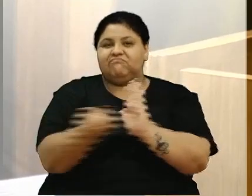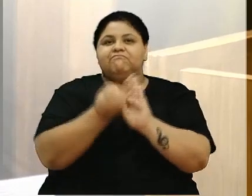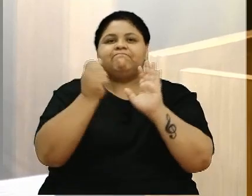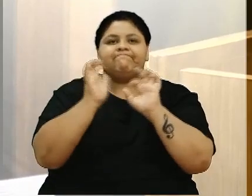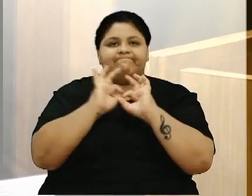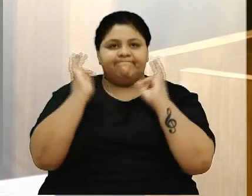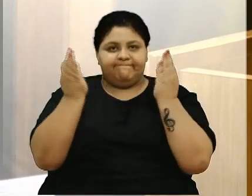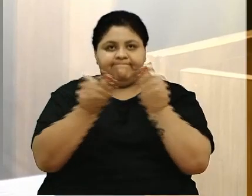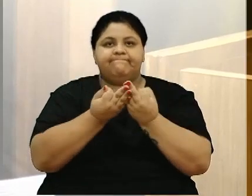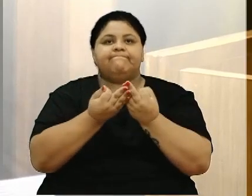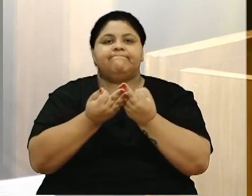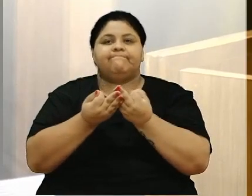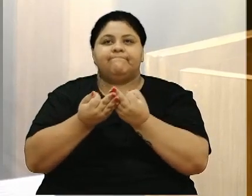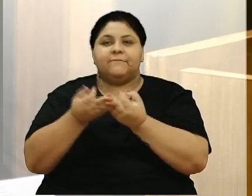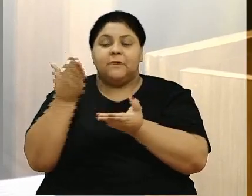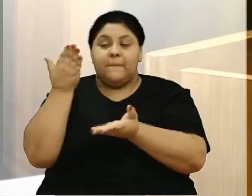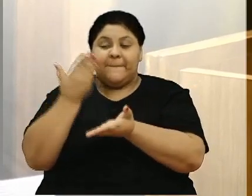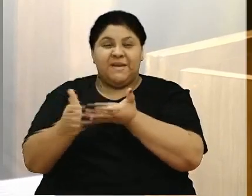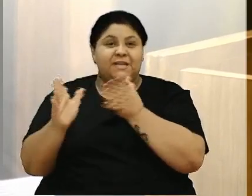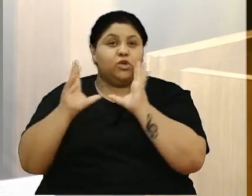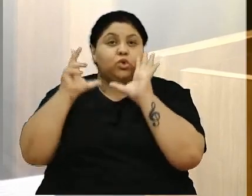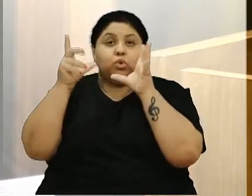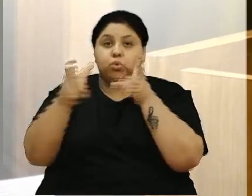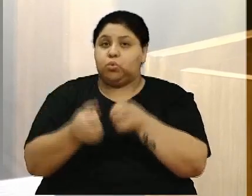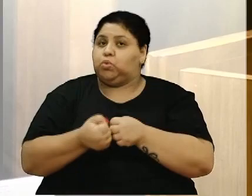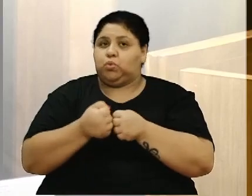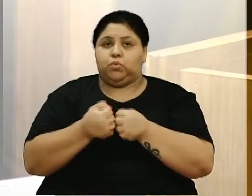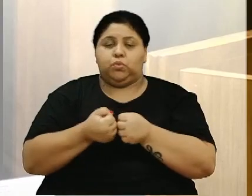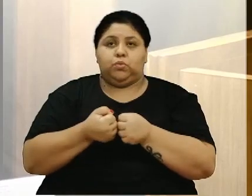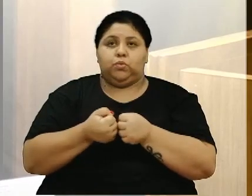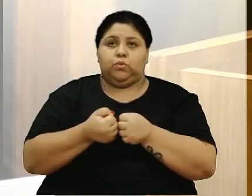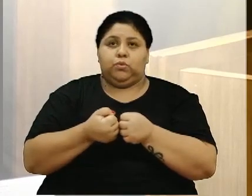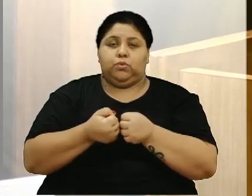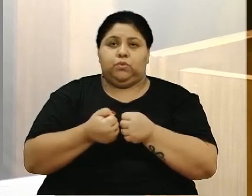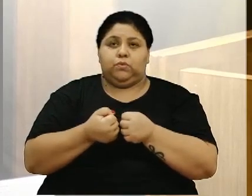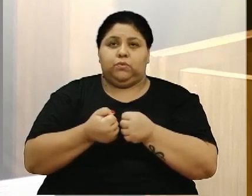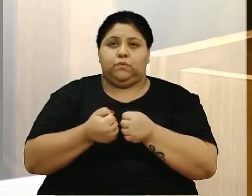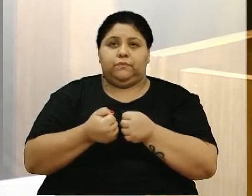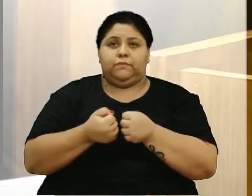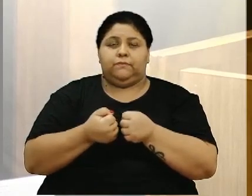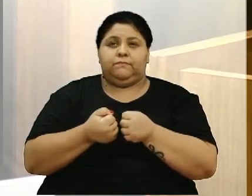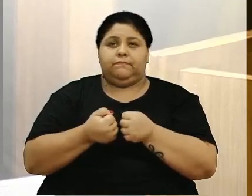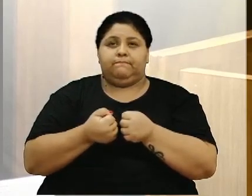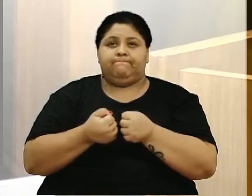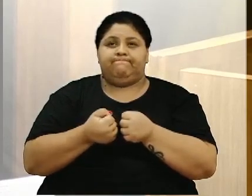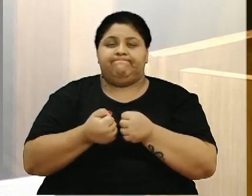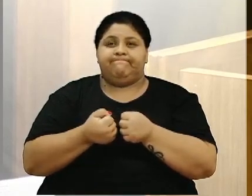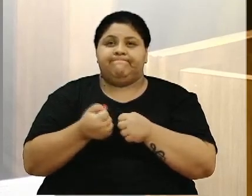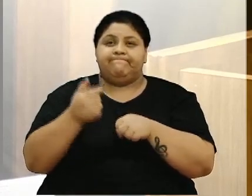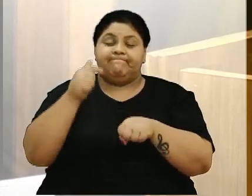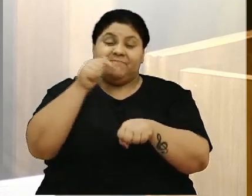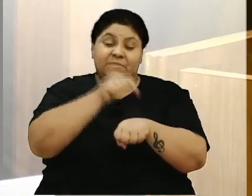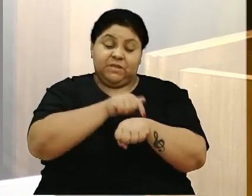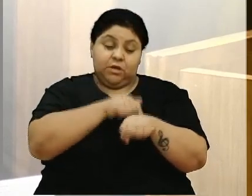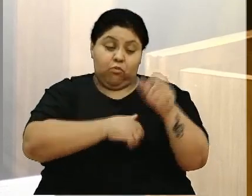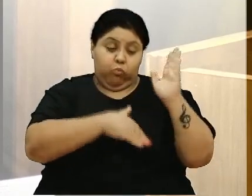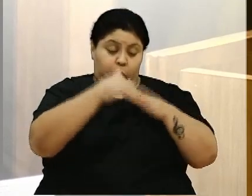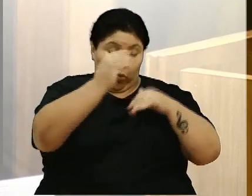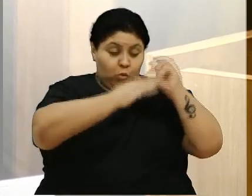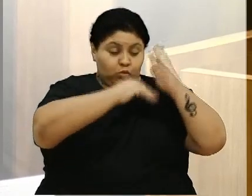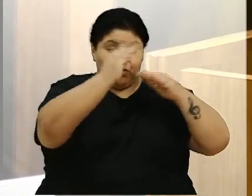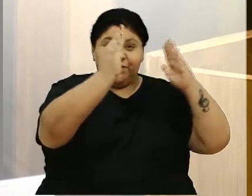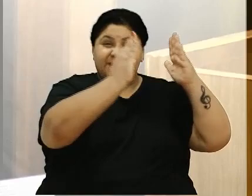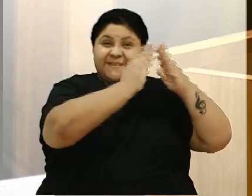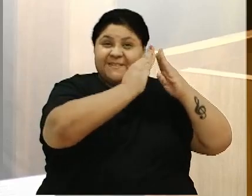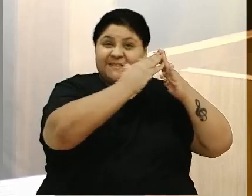famílias. Perderam tudo que tinha, perderam quanto tempo de construindo as suas casas, quanto